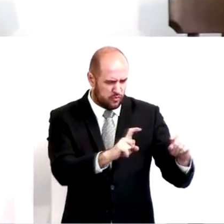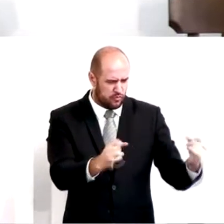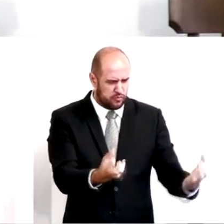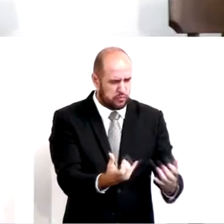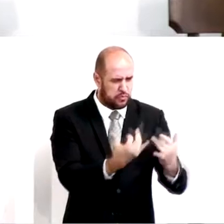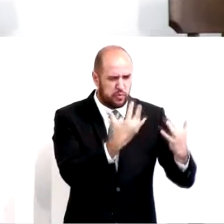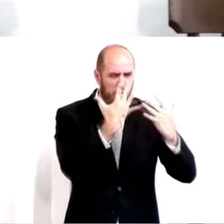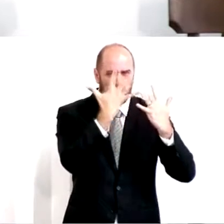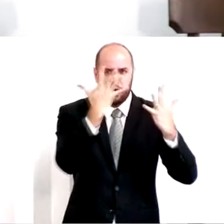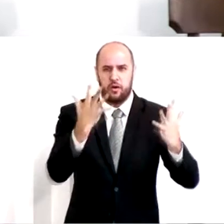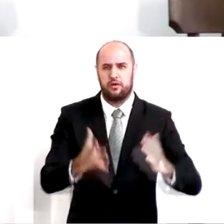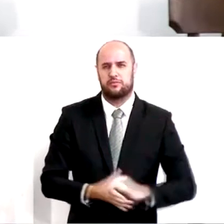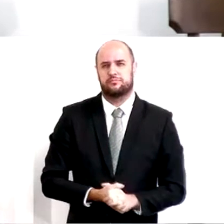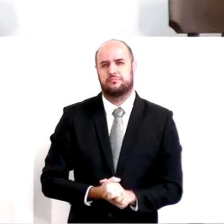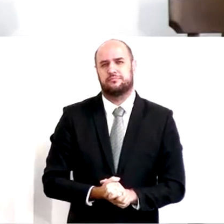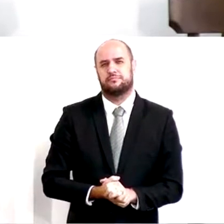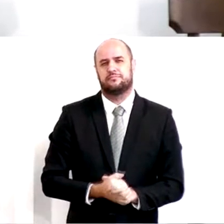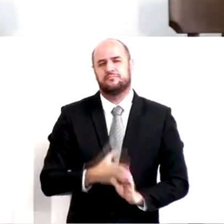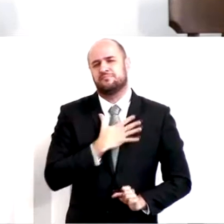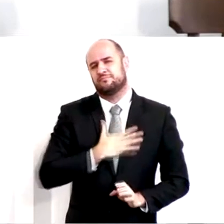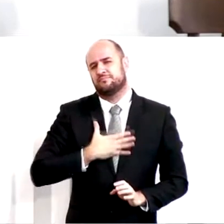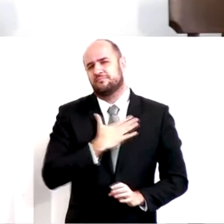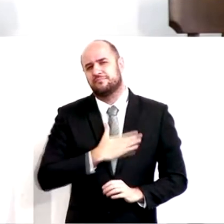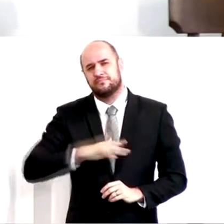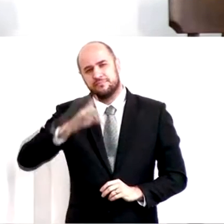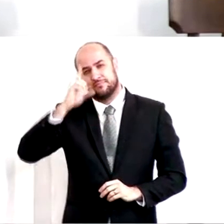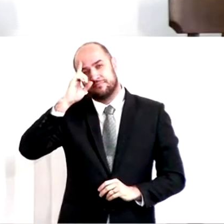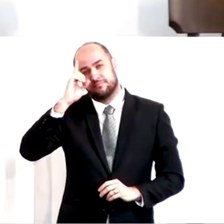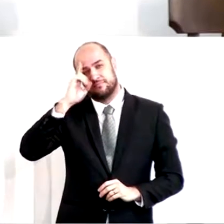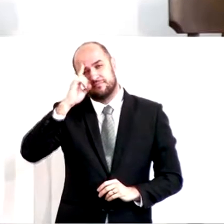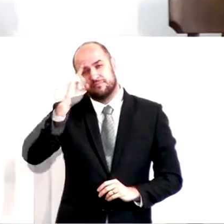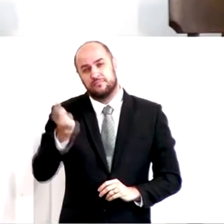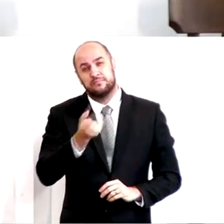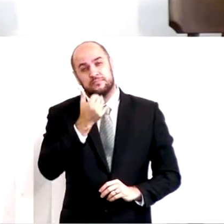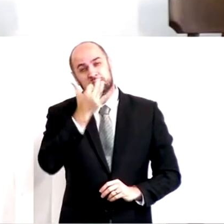Vamos trazer isso para o nosso dia a dia. Qual é o nosso perfume?